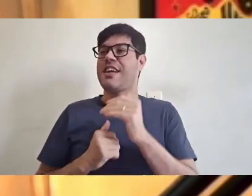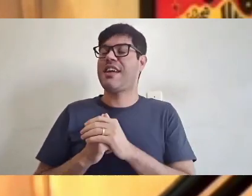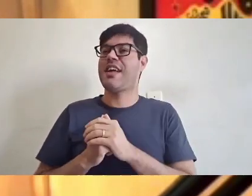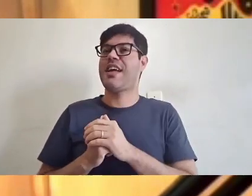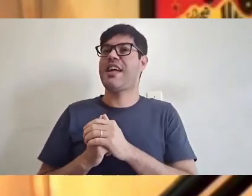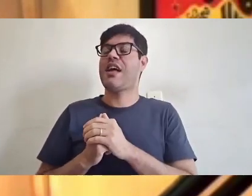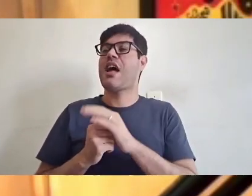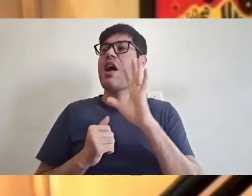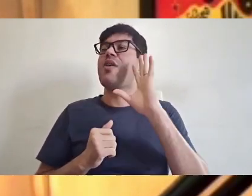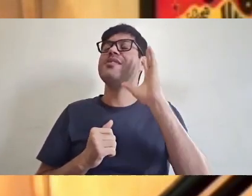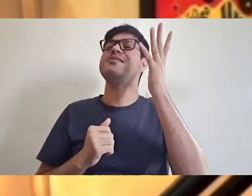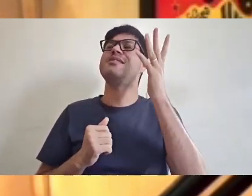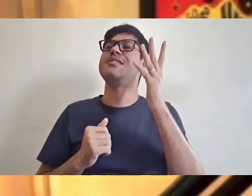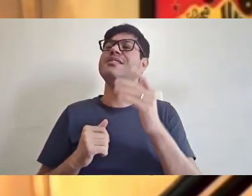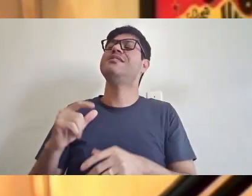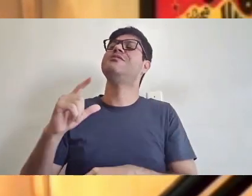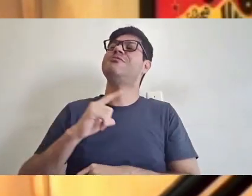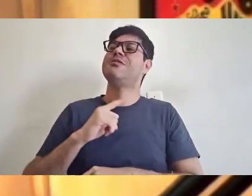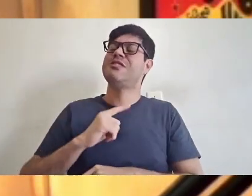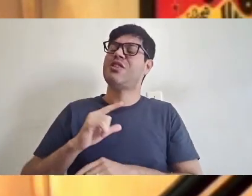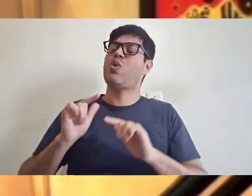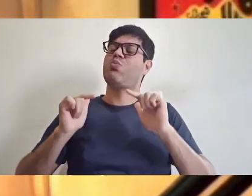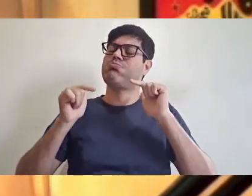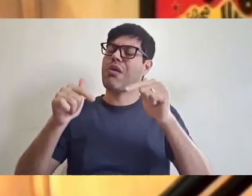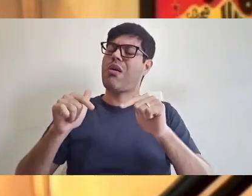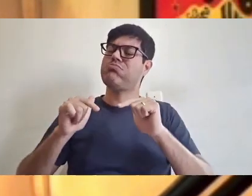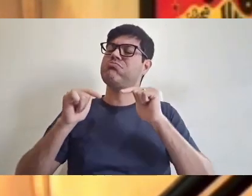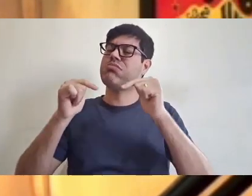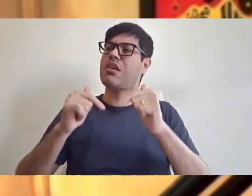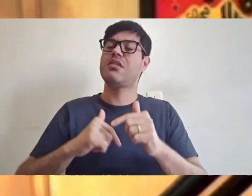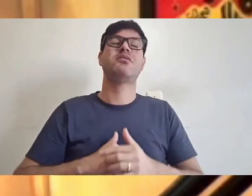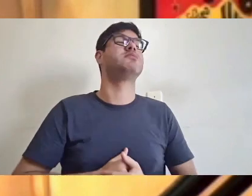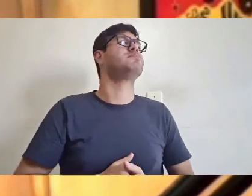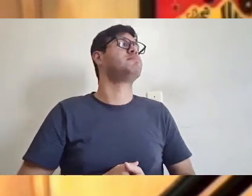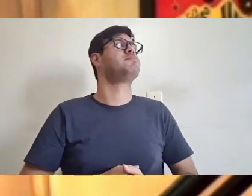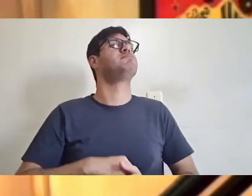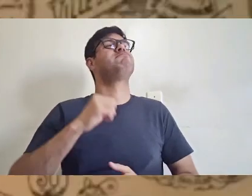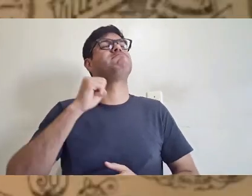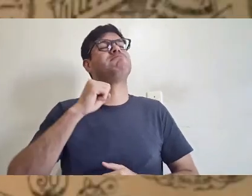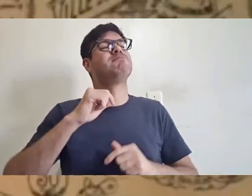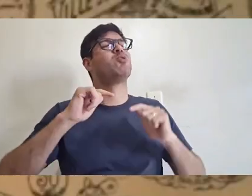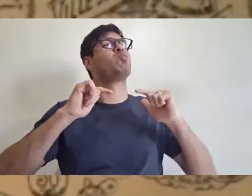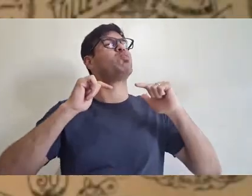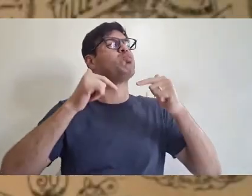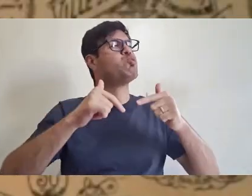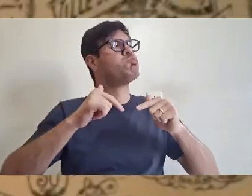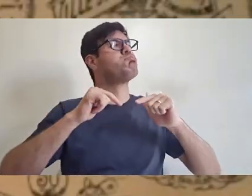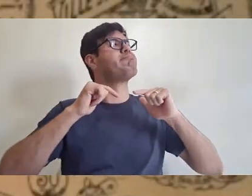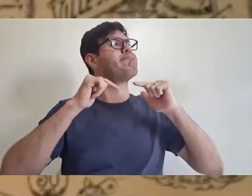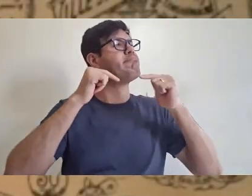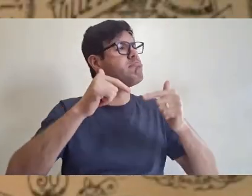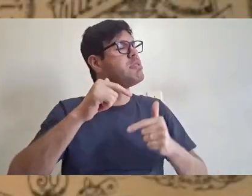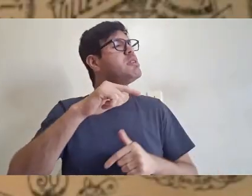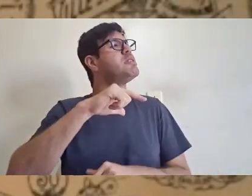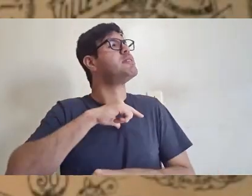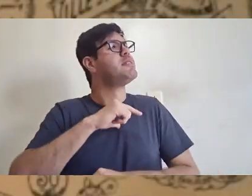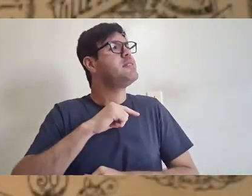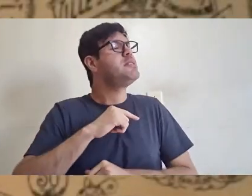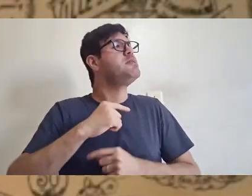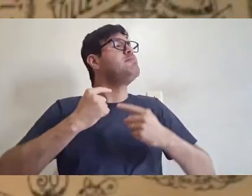o que aconteceu, quantas labutas, não? Muitas lutas, né? Essas agruras lá que nós passamos, né?